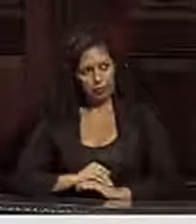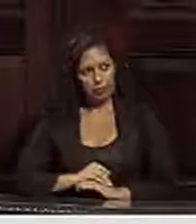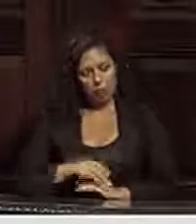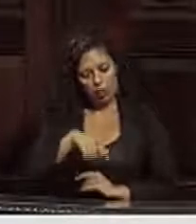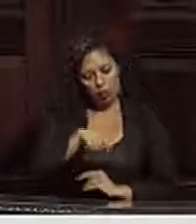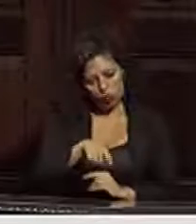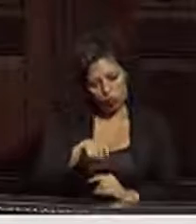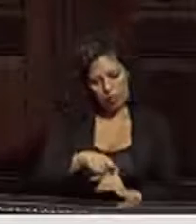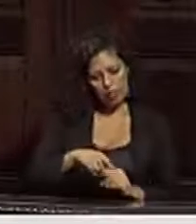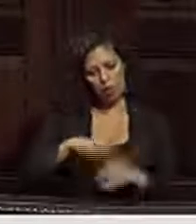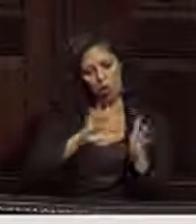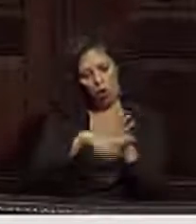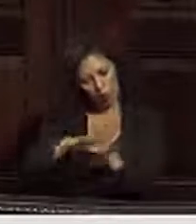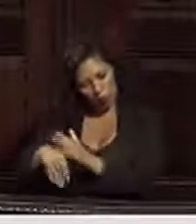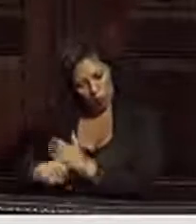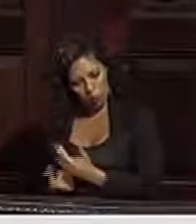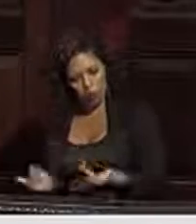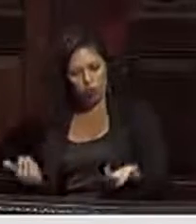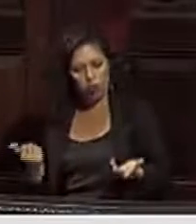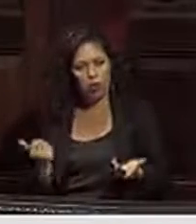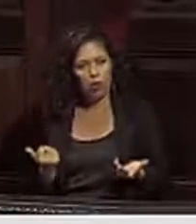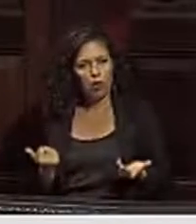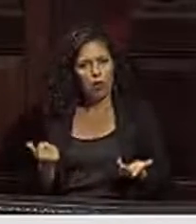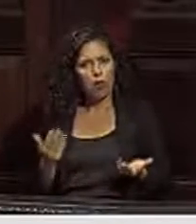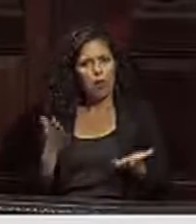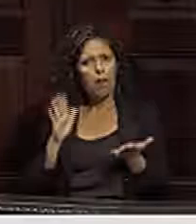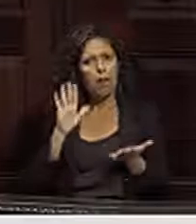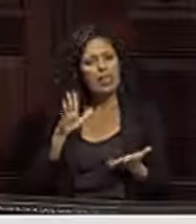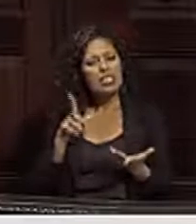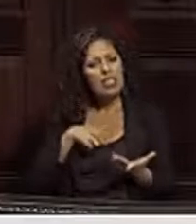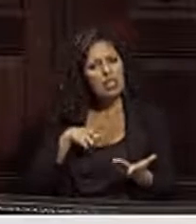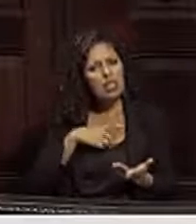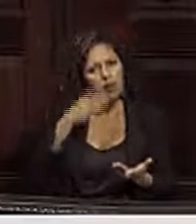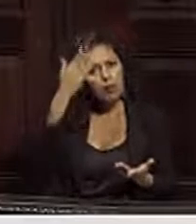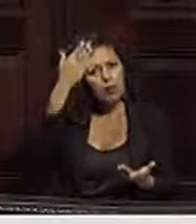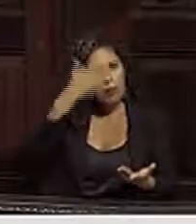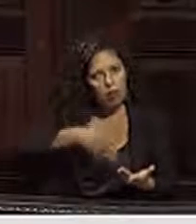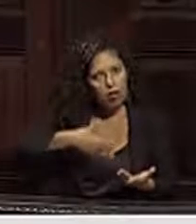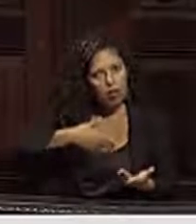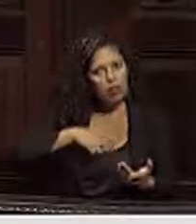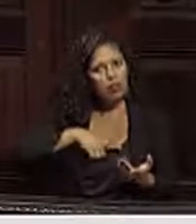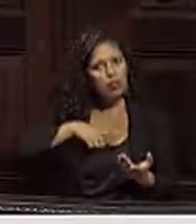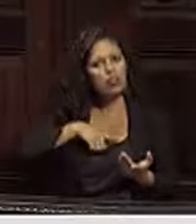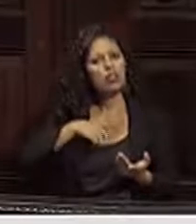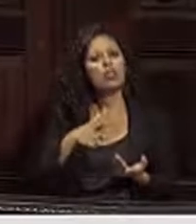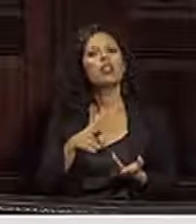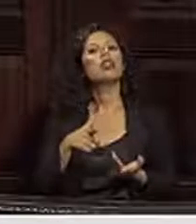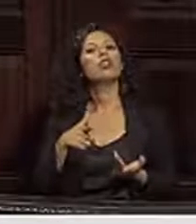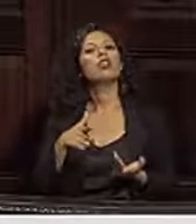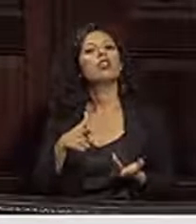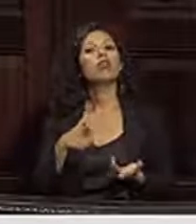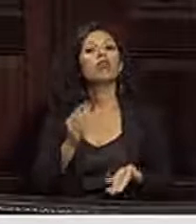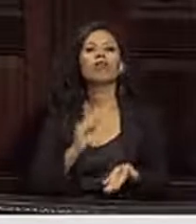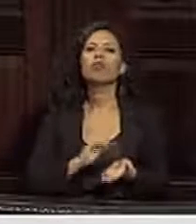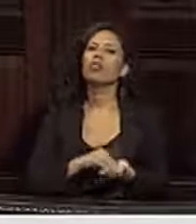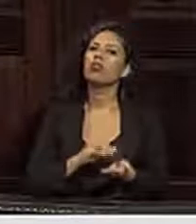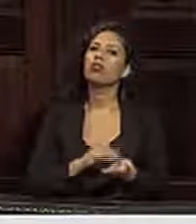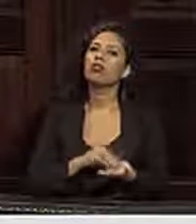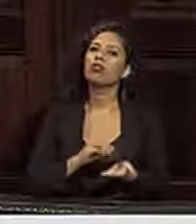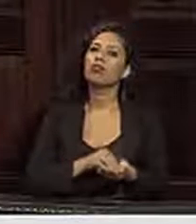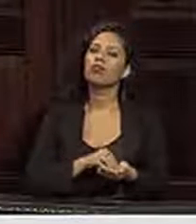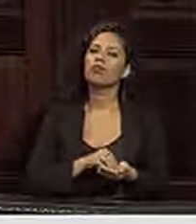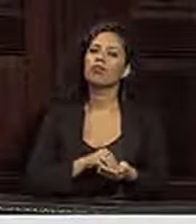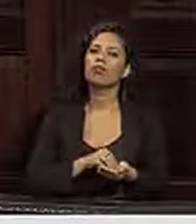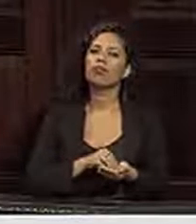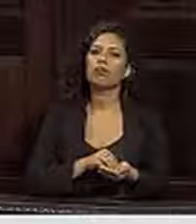fazer isso, isso e isso. Não tem prova. Não tem prova. E a gente